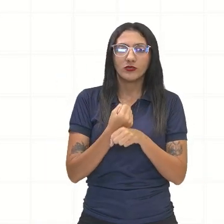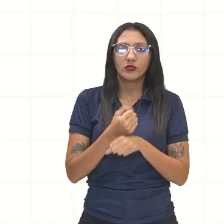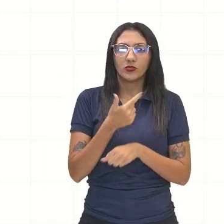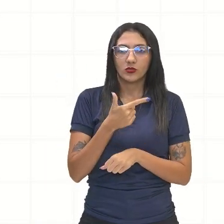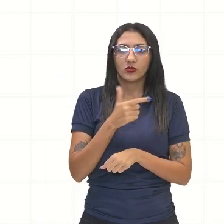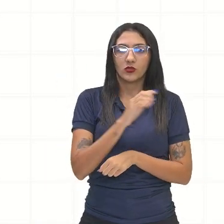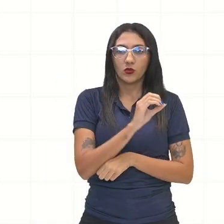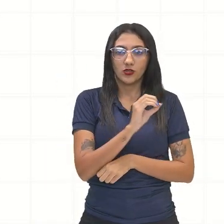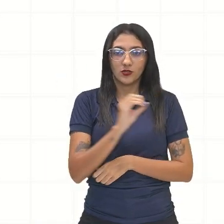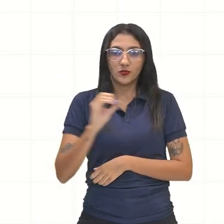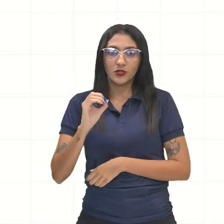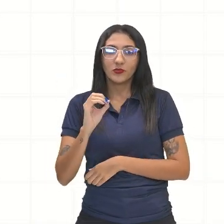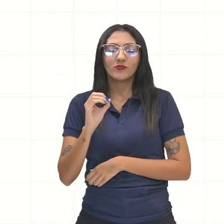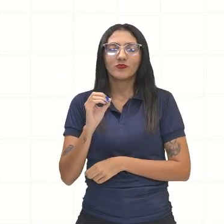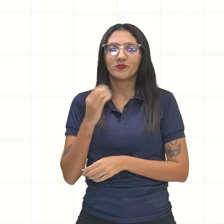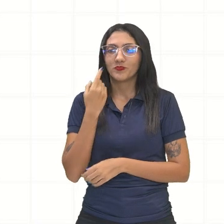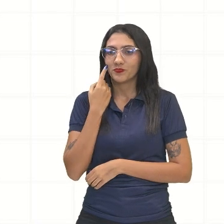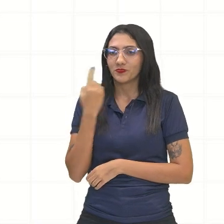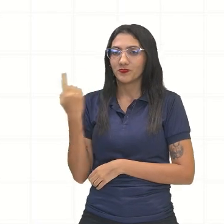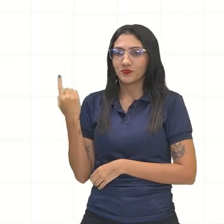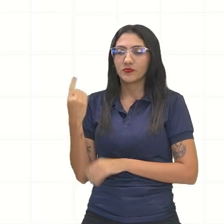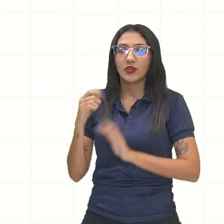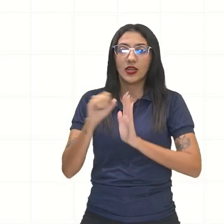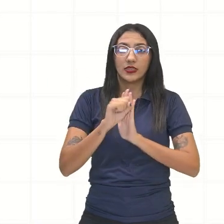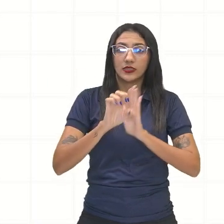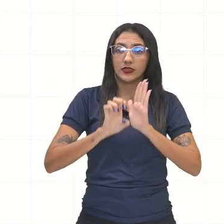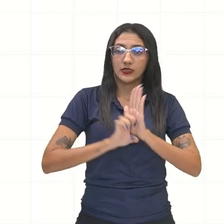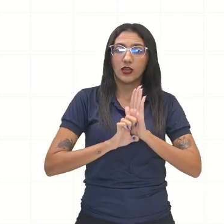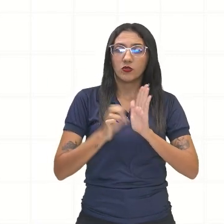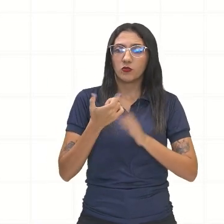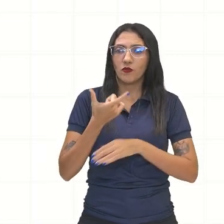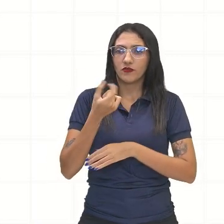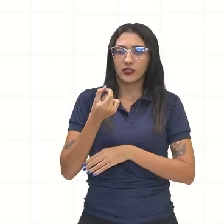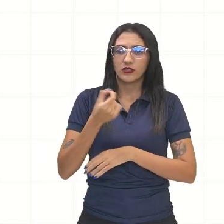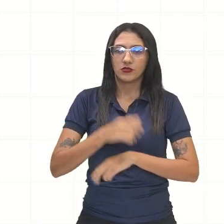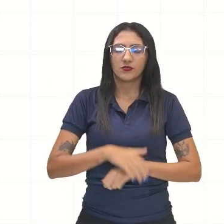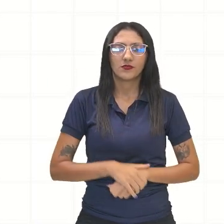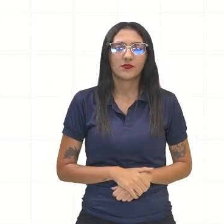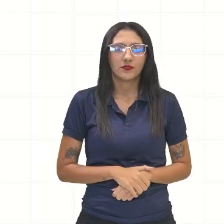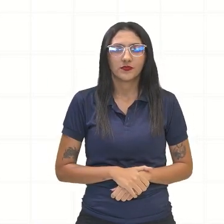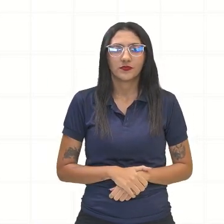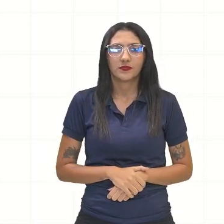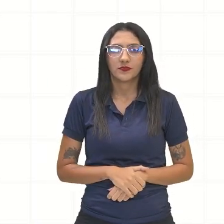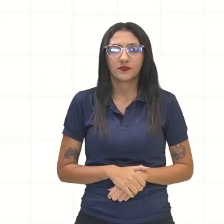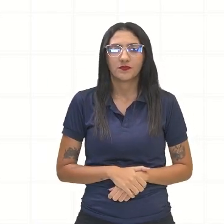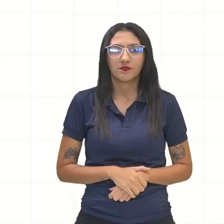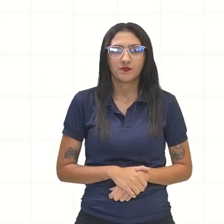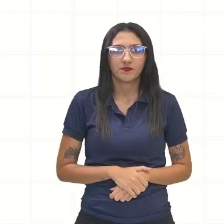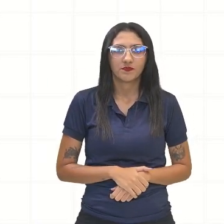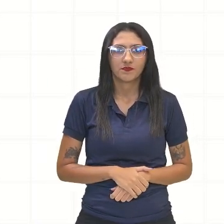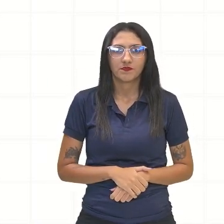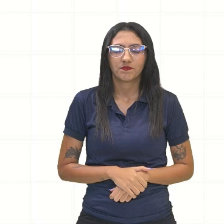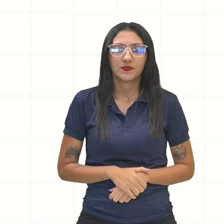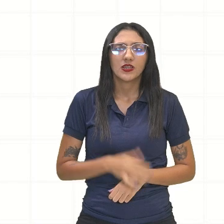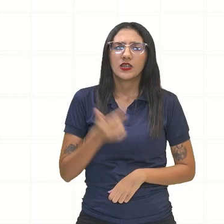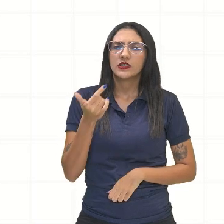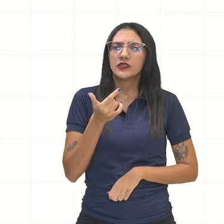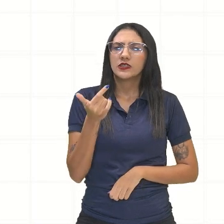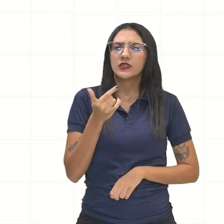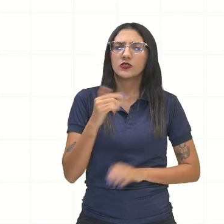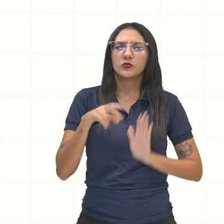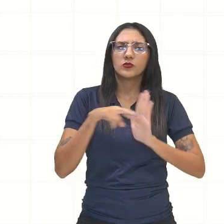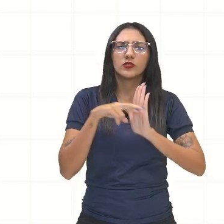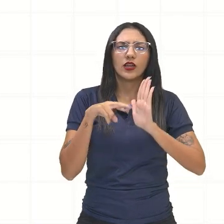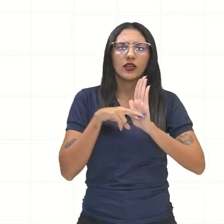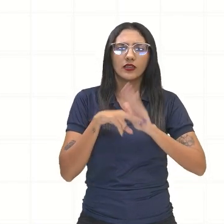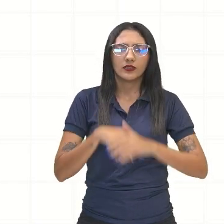é o que está aqui na frente. Século 20, tá? Perfeito. Vamos, então, à segunda regra, olha só. A segunda